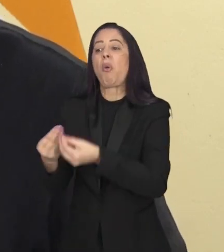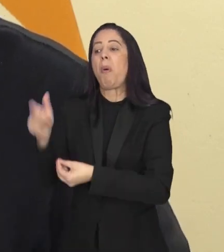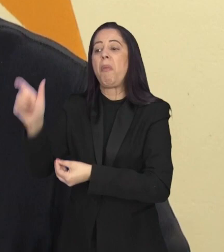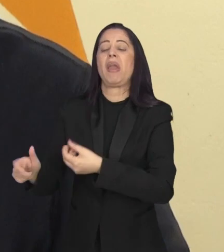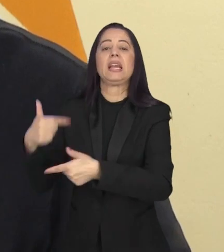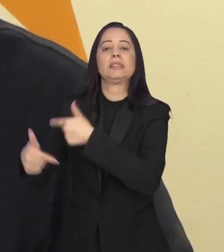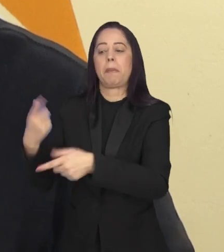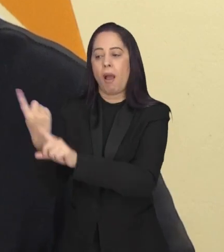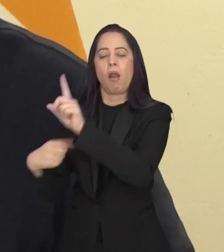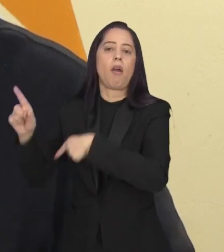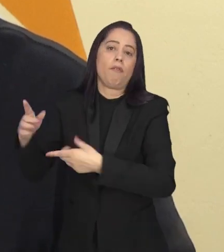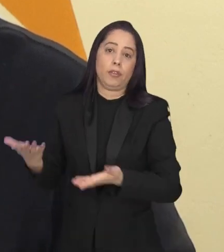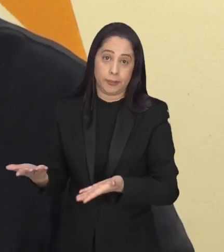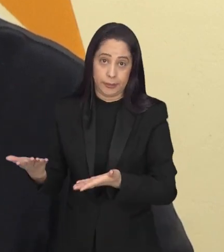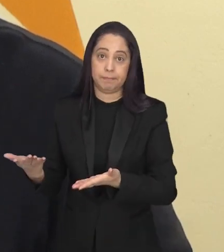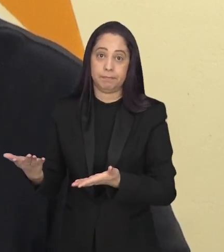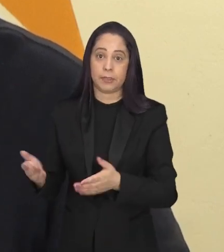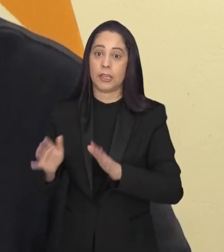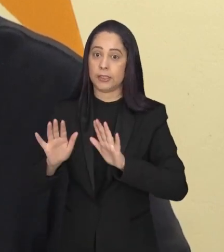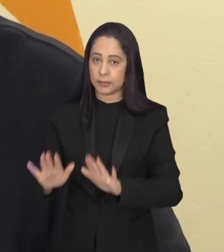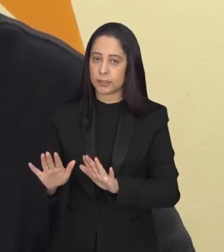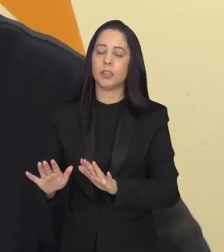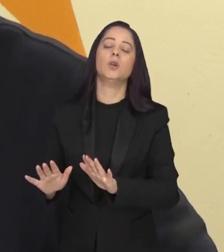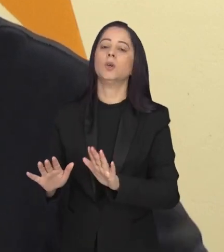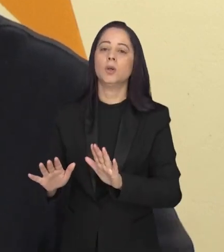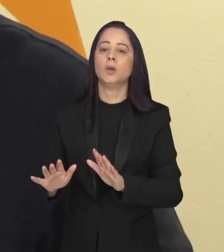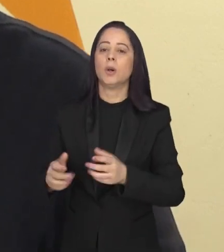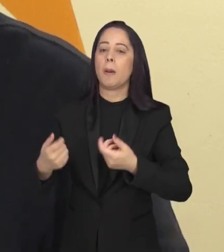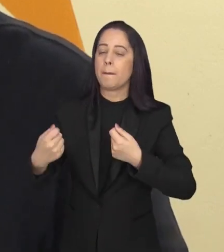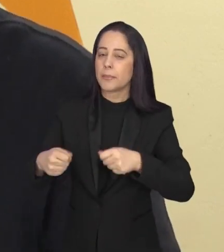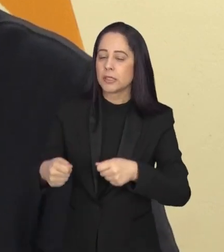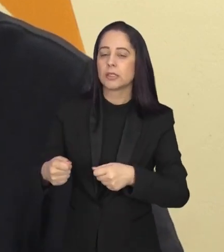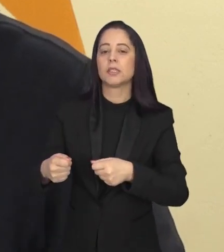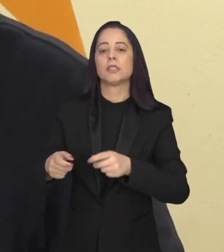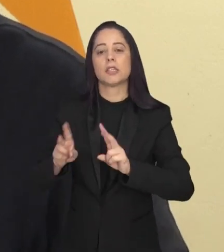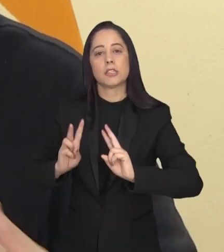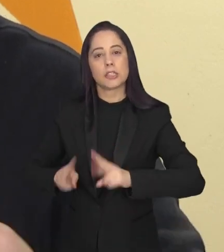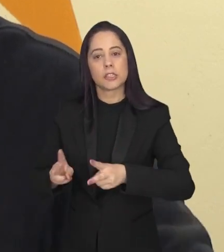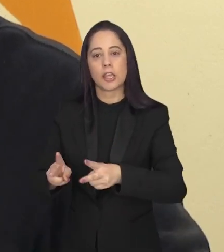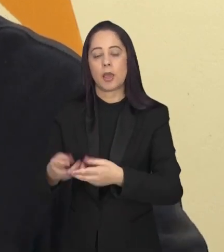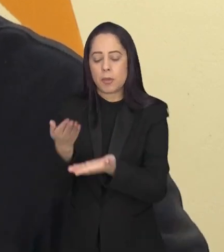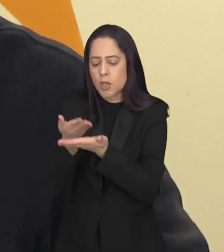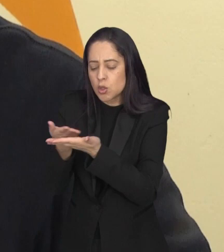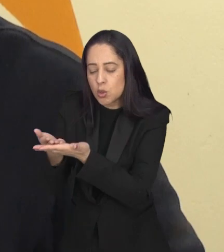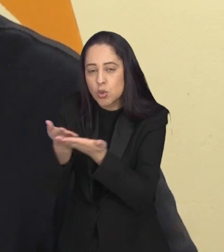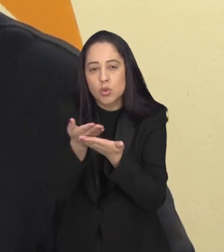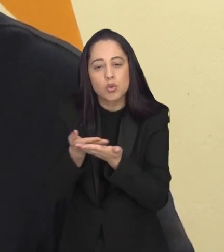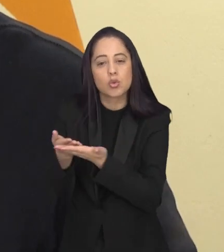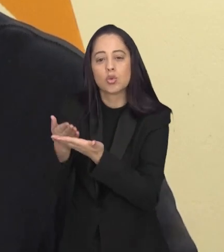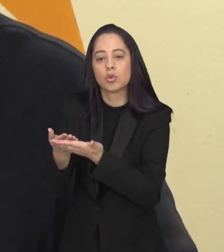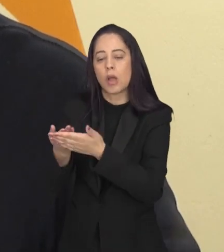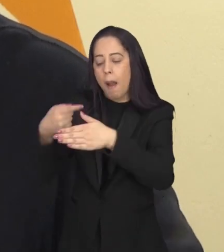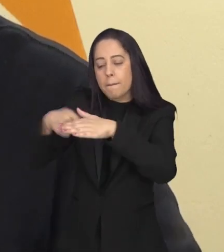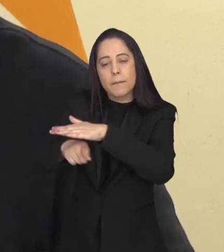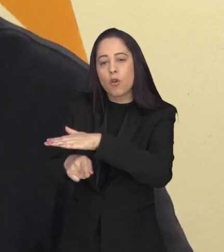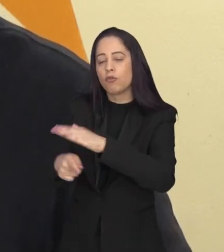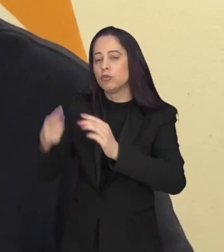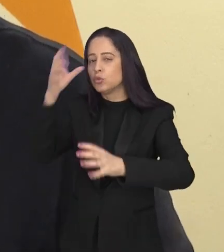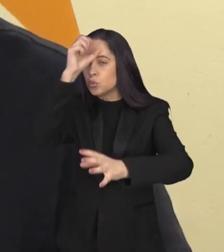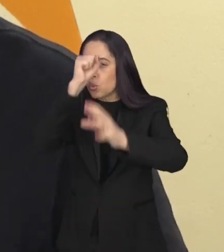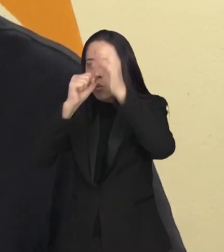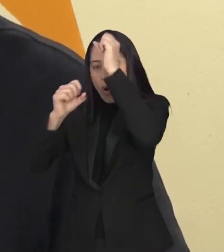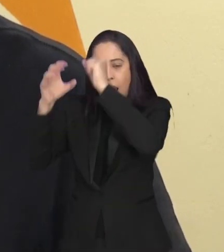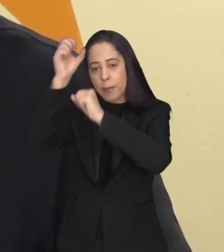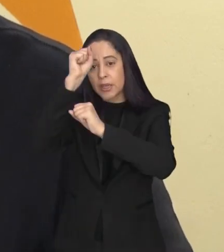mercado. Mas essa obsolescência ela é combatida quando você estuda e vai se